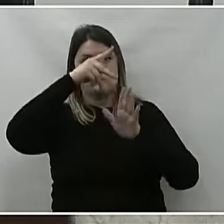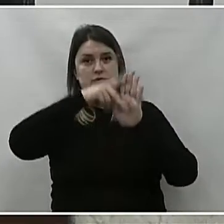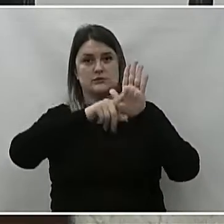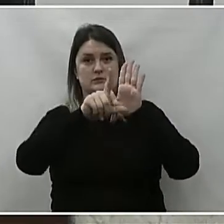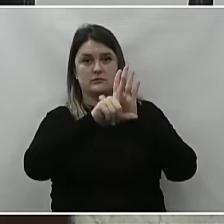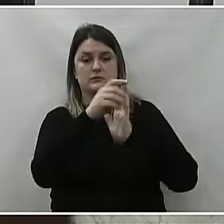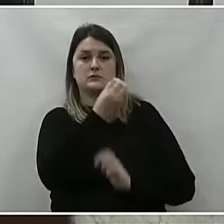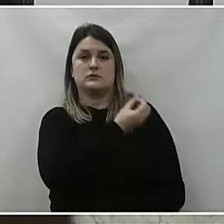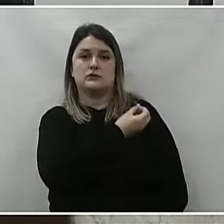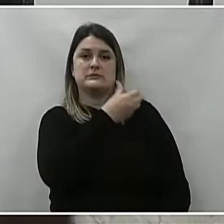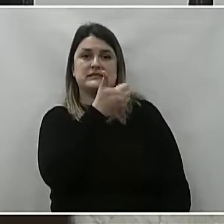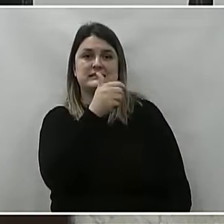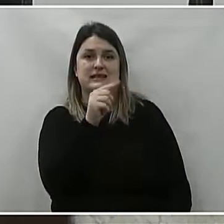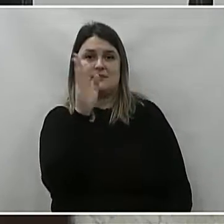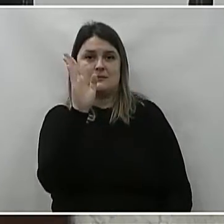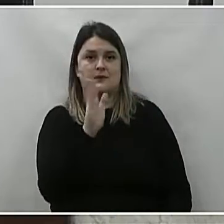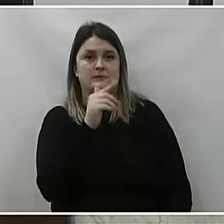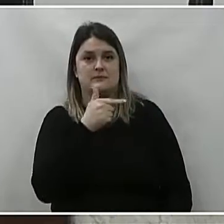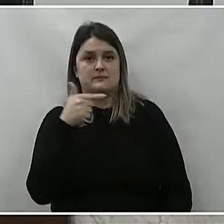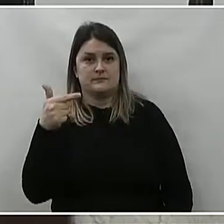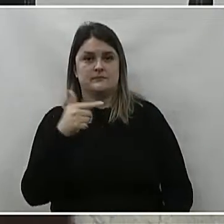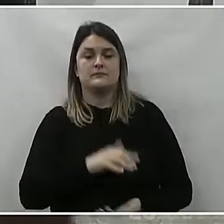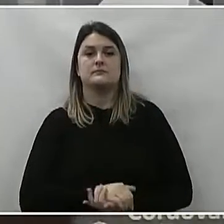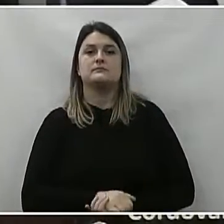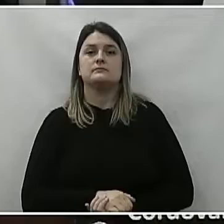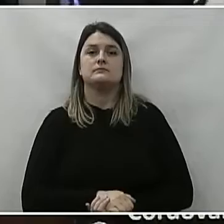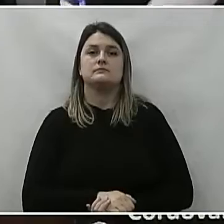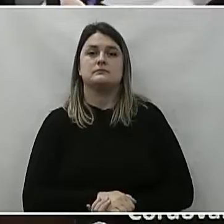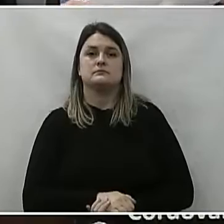projeto de lei ordinária, número 17 de 2022.